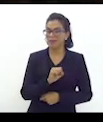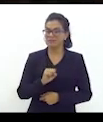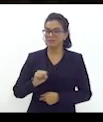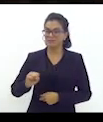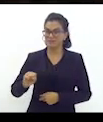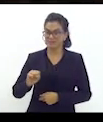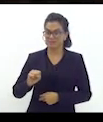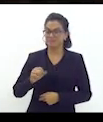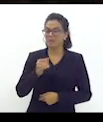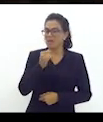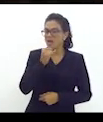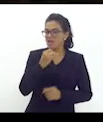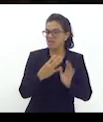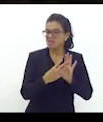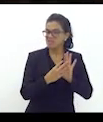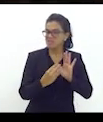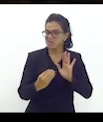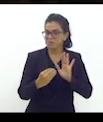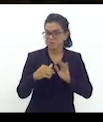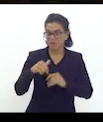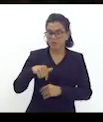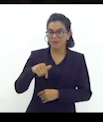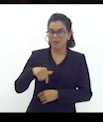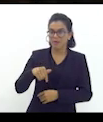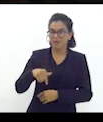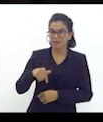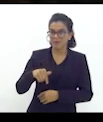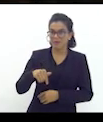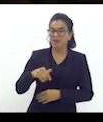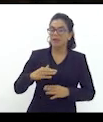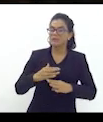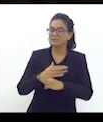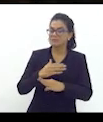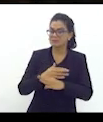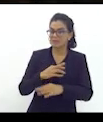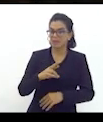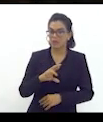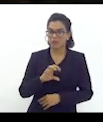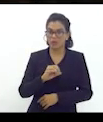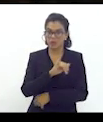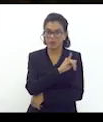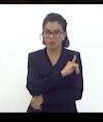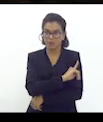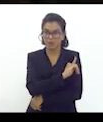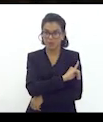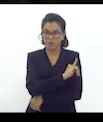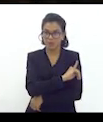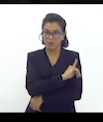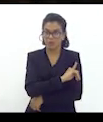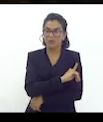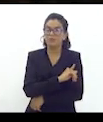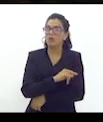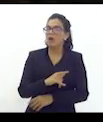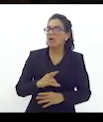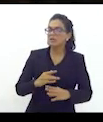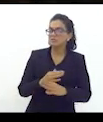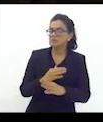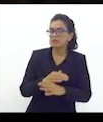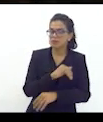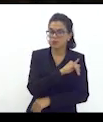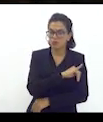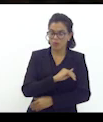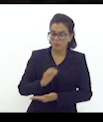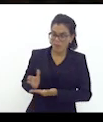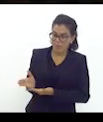Dou um exemplo aqui da cidade do Rio de Janeiro, onde a cidade do Rio de Janeiro arrecada